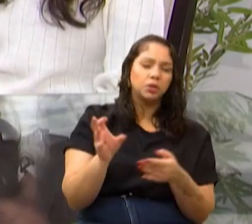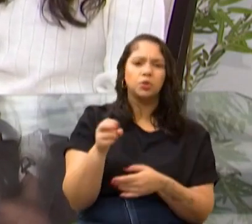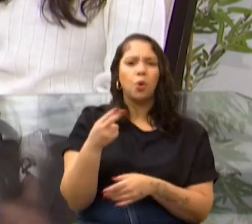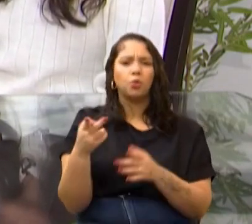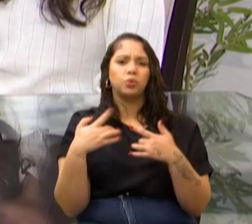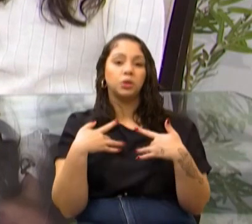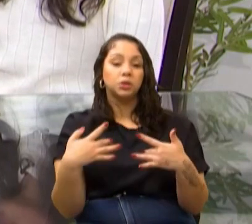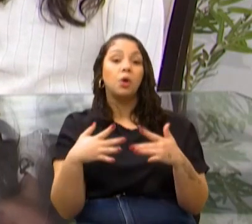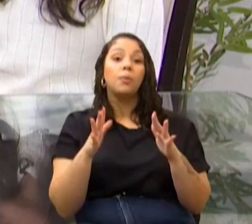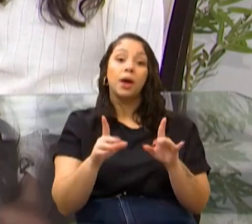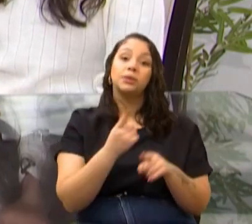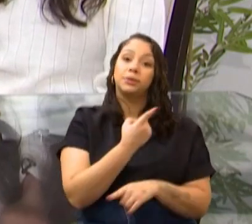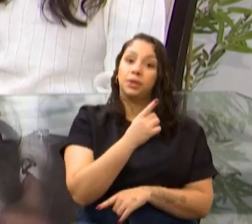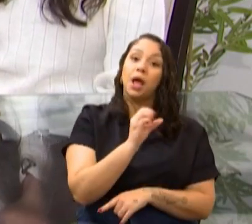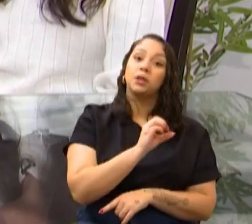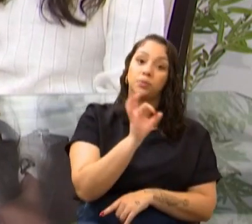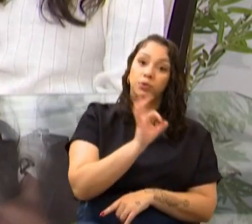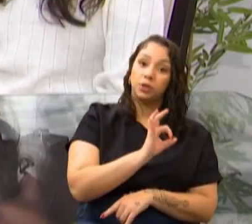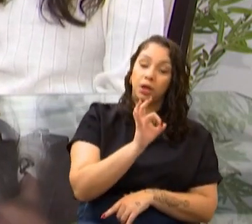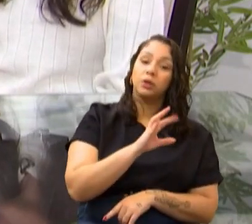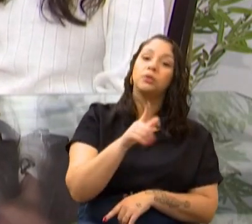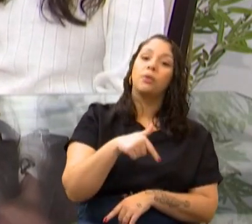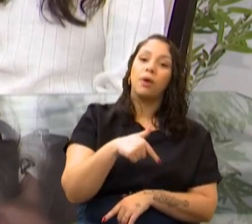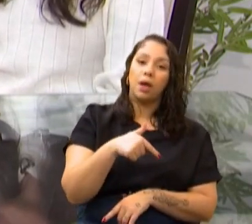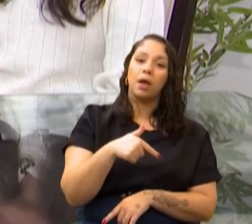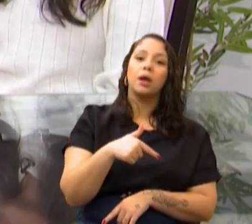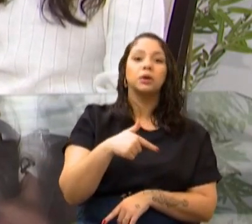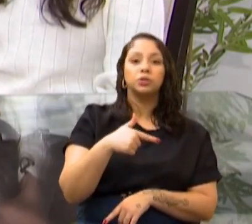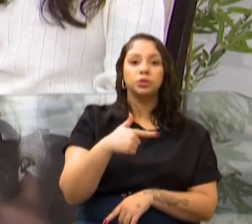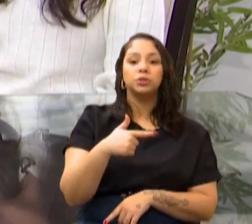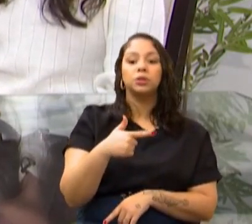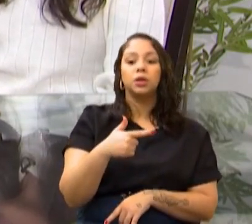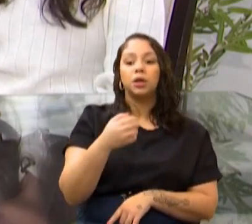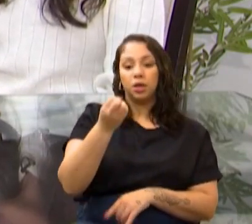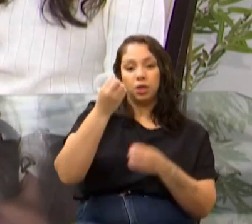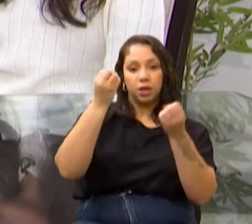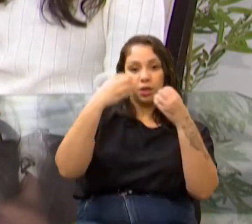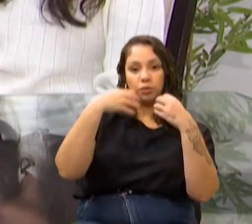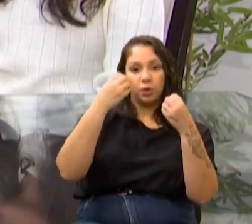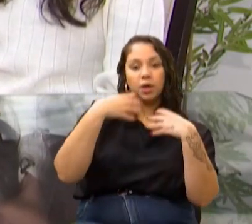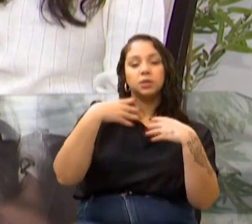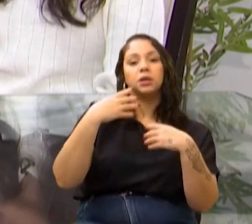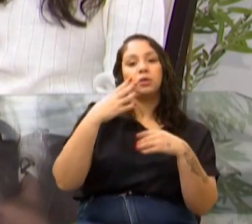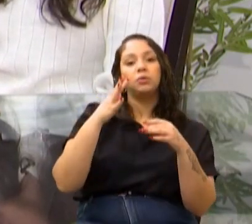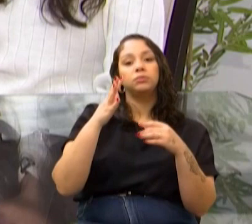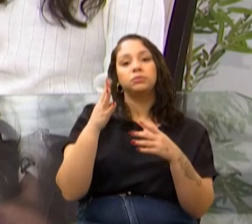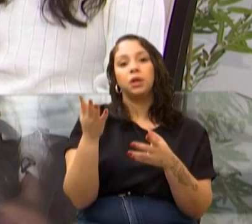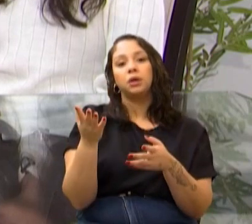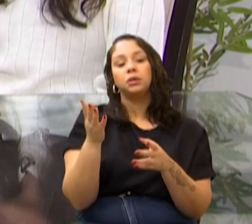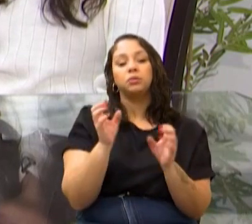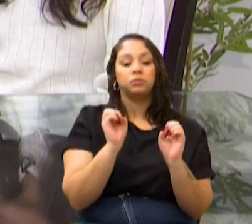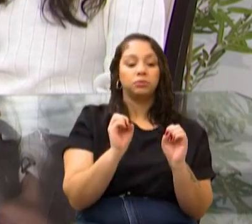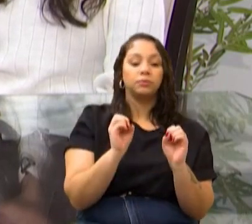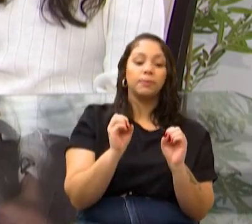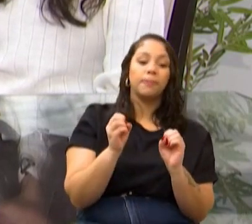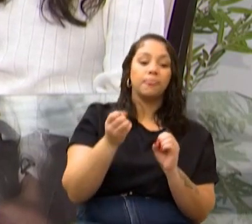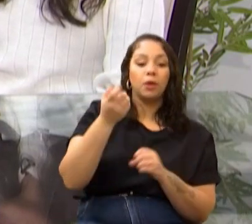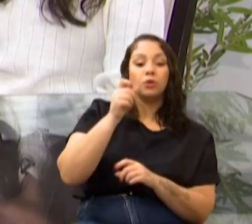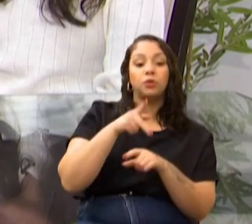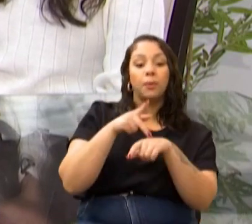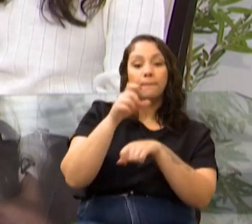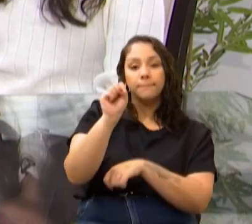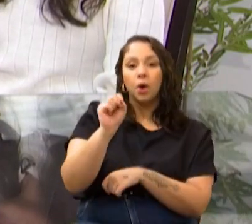O estagiário, é importante que ele pense eventualmente, aí, se ele está estagiando, ele está fazendo uma graduação, pense numa